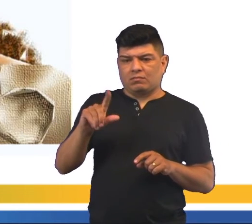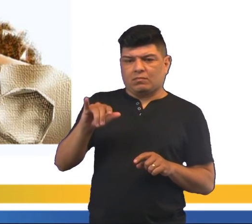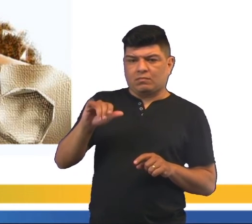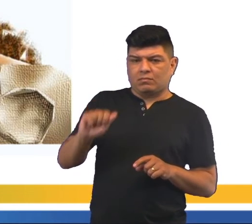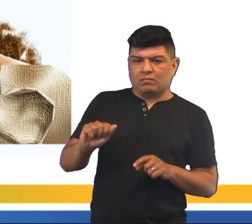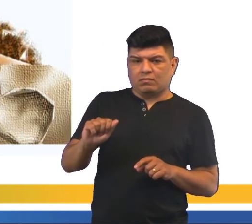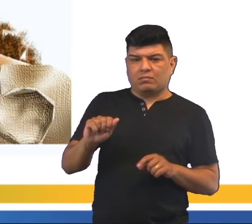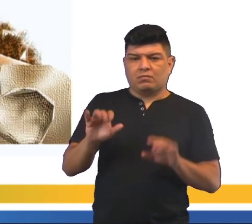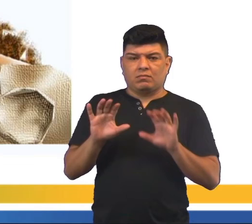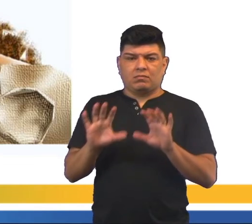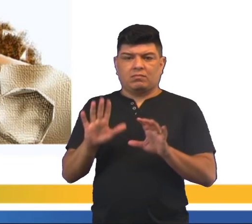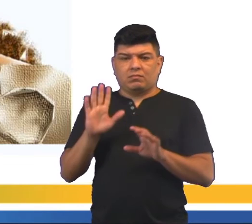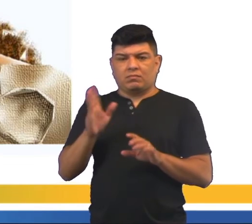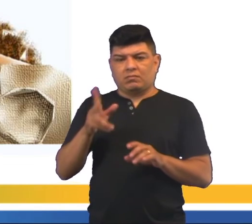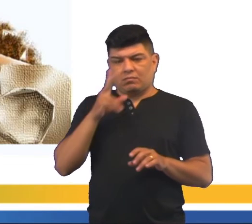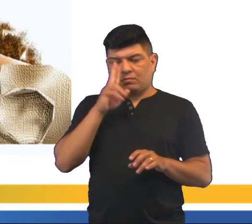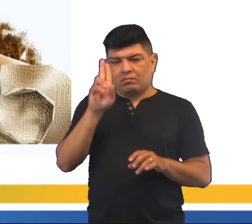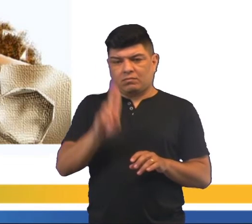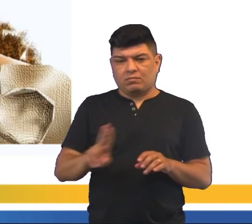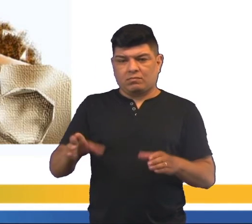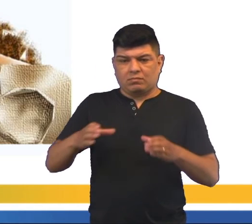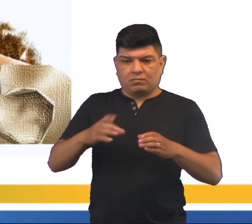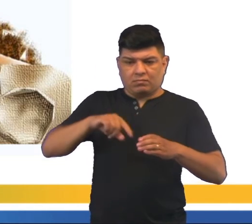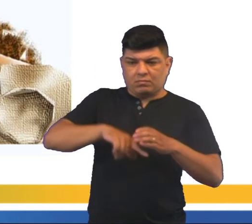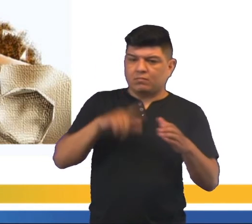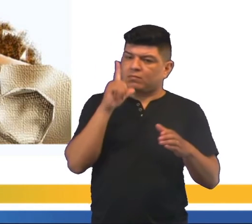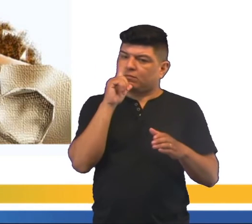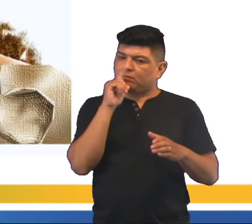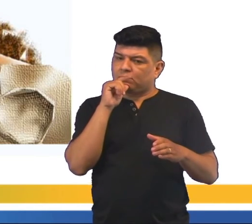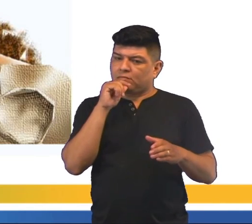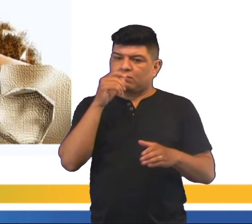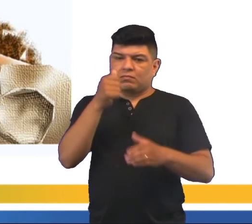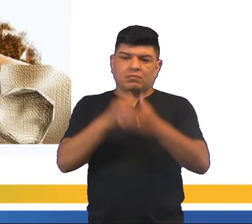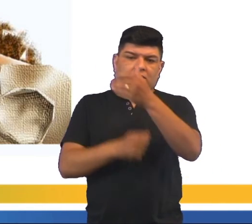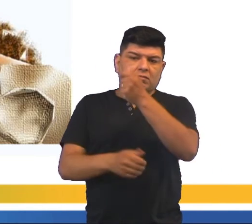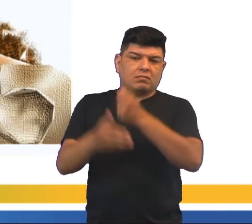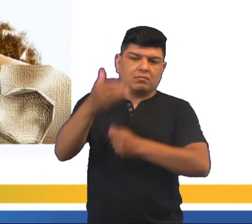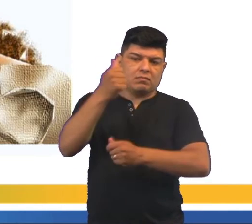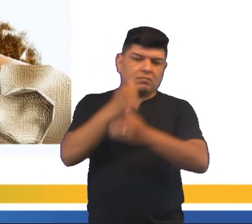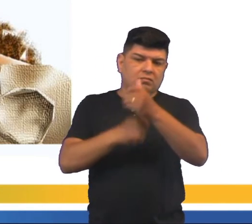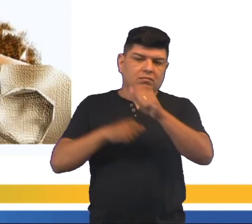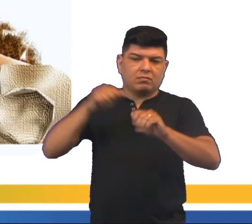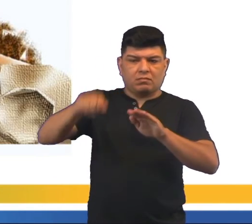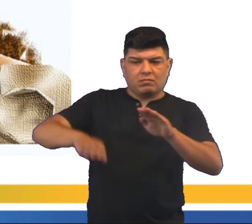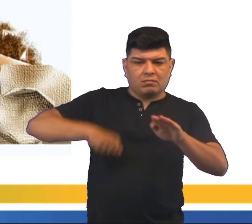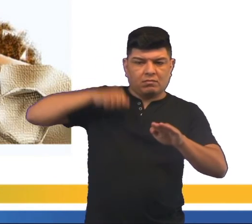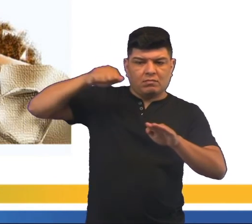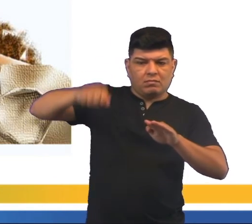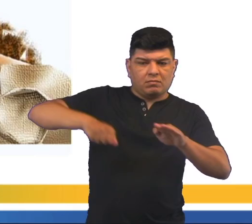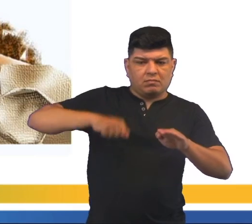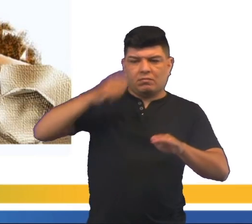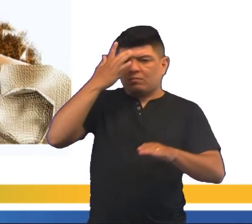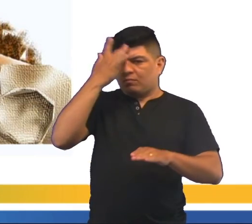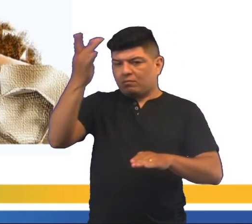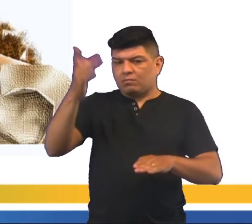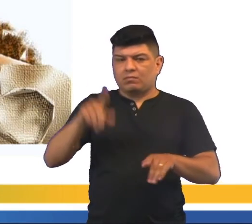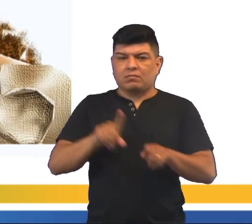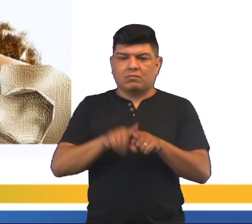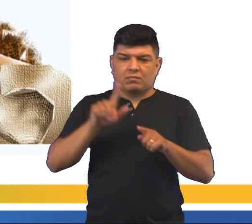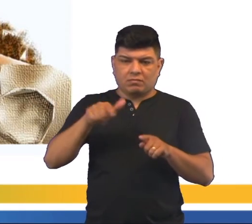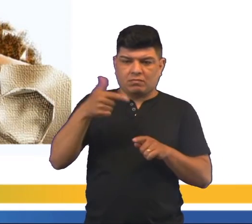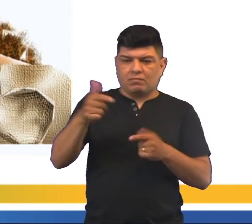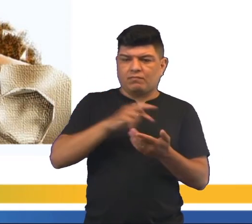né em situações que você vai usar impostos para conseguir encher um balde com água mais facilmente